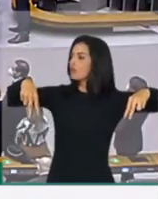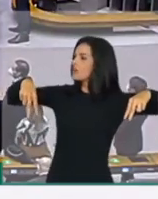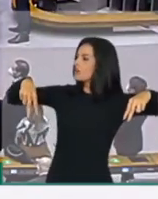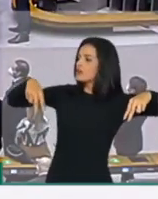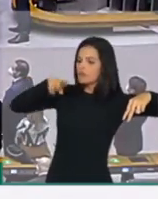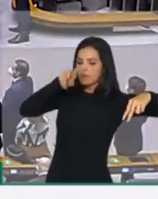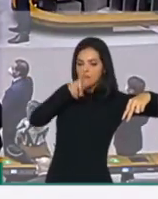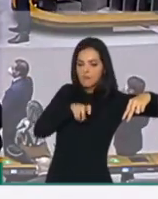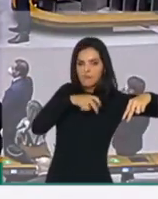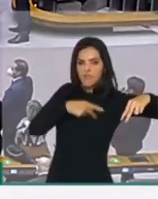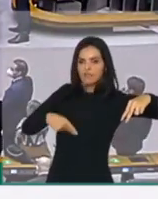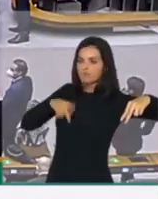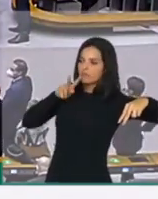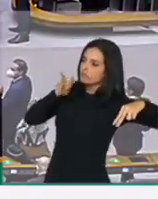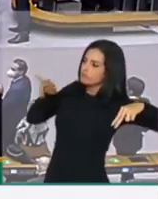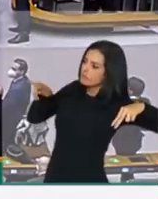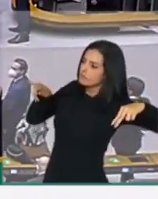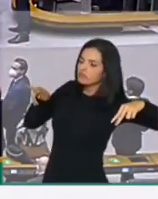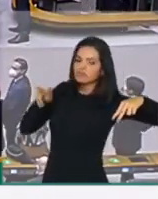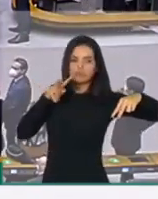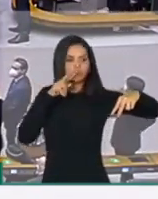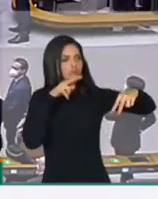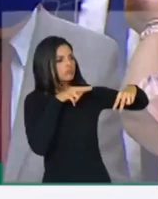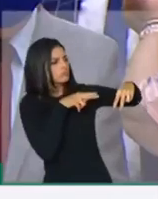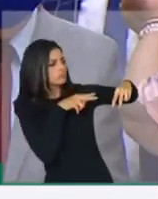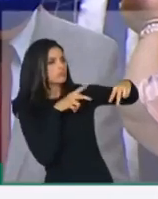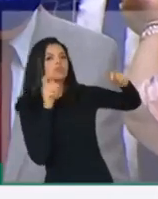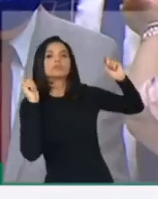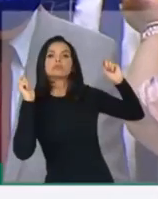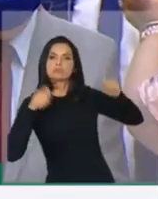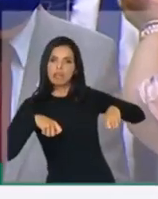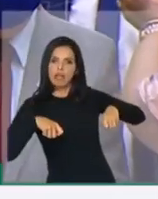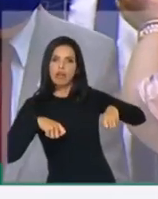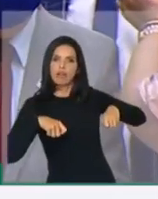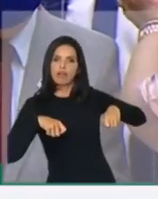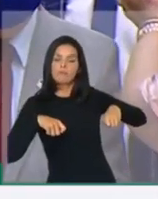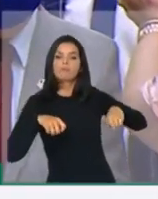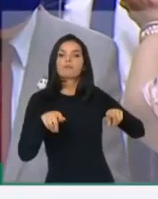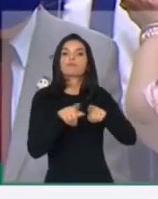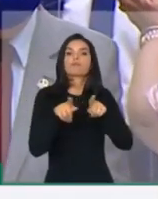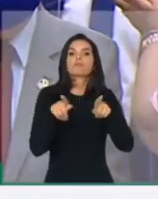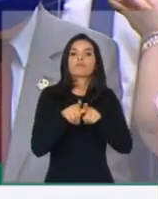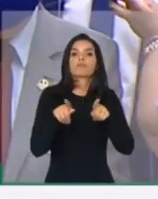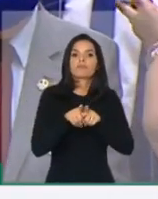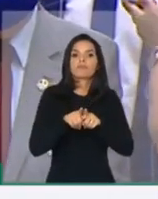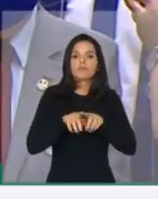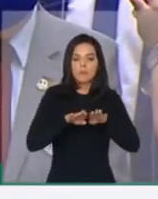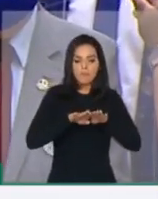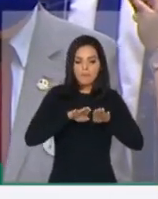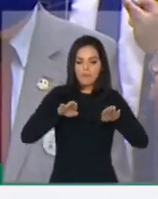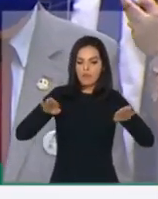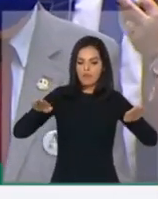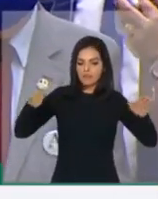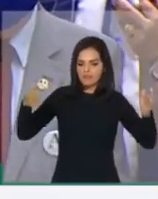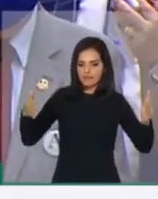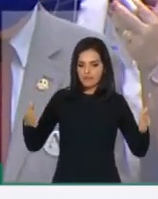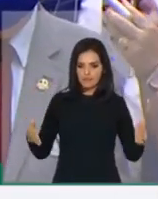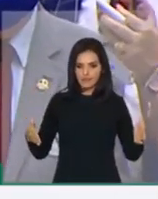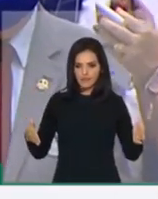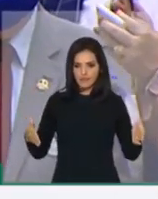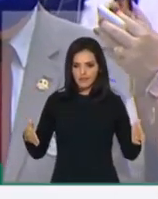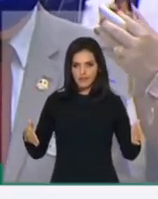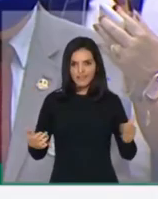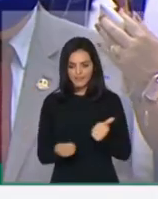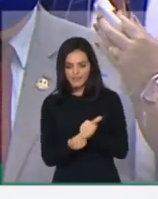e ouvidas com a mesma proximidade. A própria mesa diretora, como destaquei no